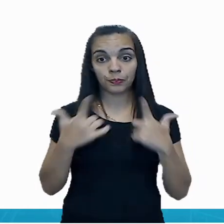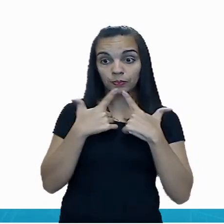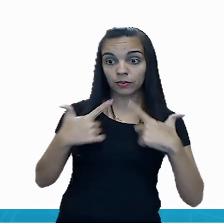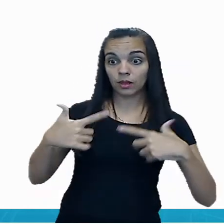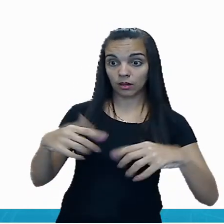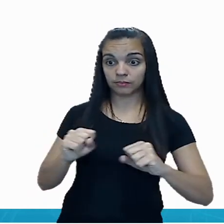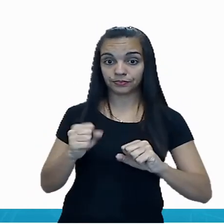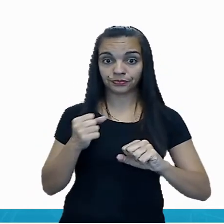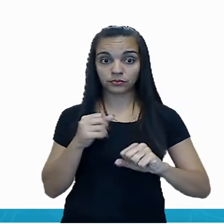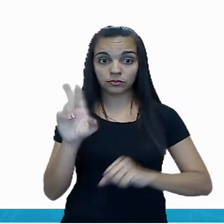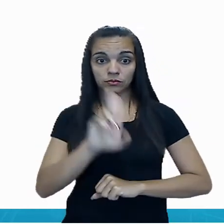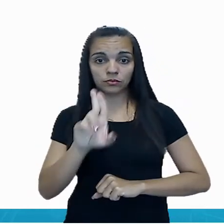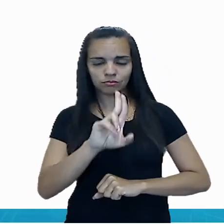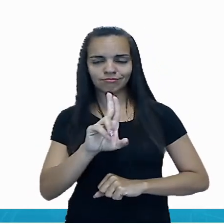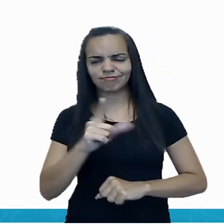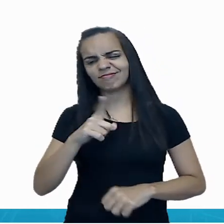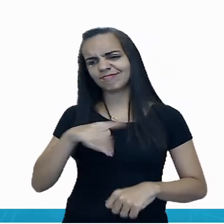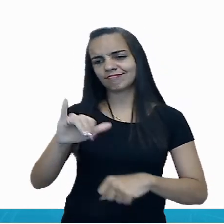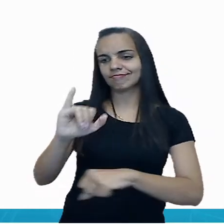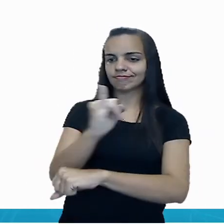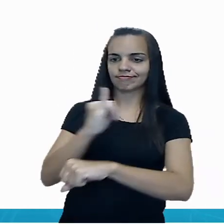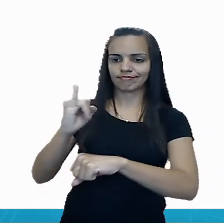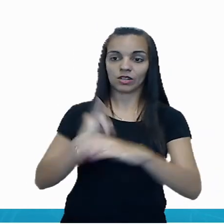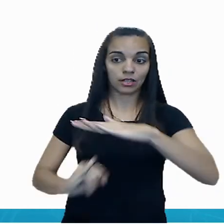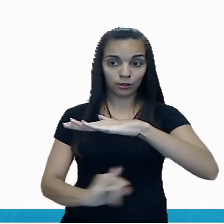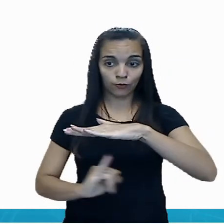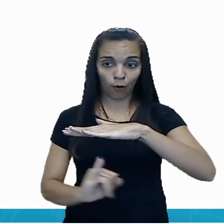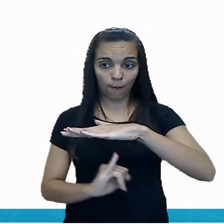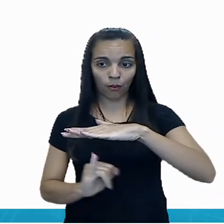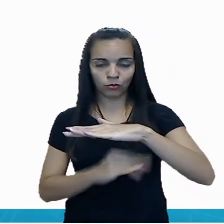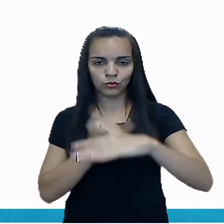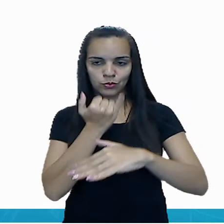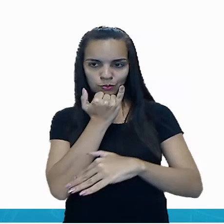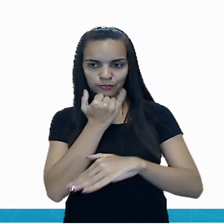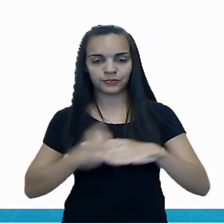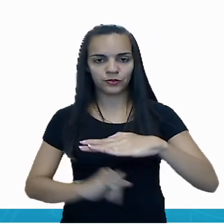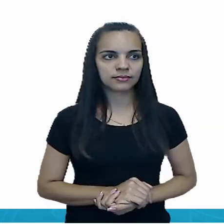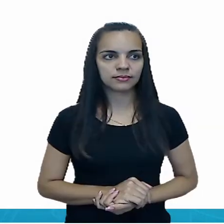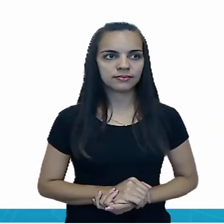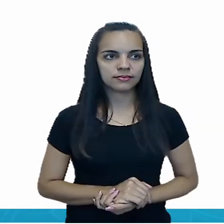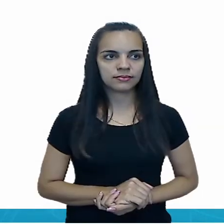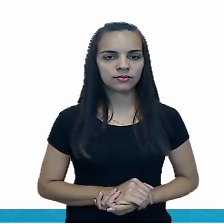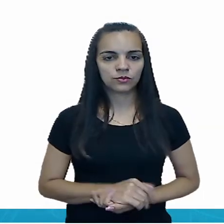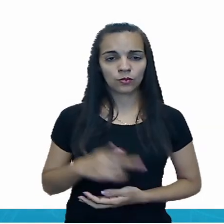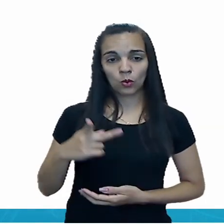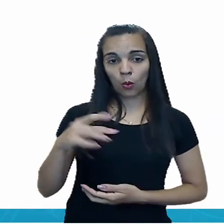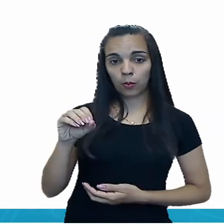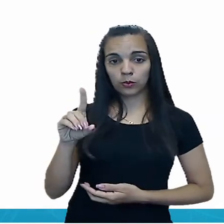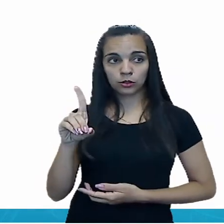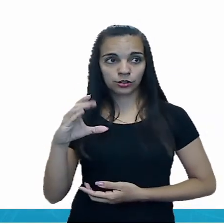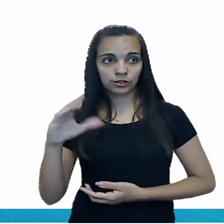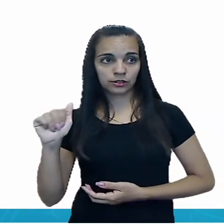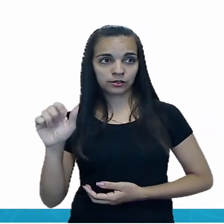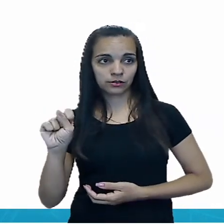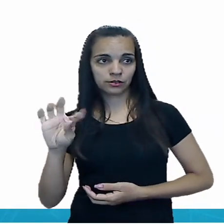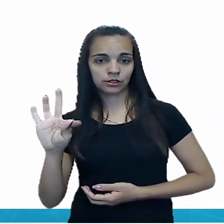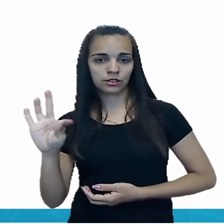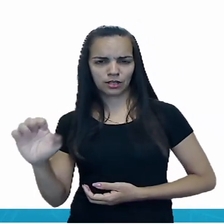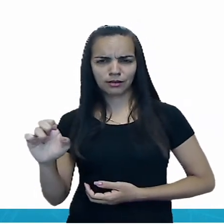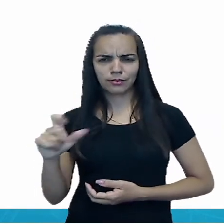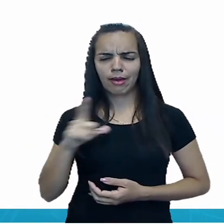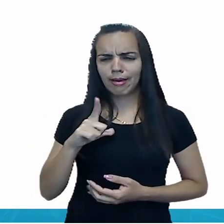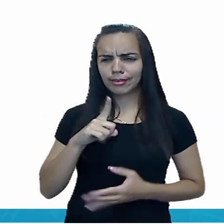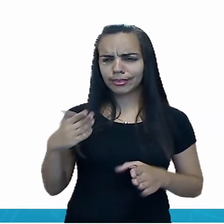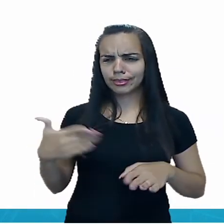linguagem empregada geralmente é informal. A linguagem empregada é informal. O podcast trabalha bem a relação entre